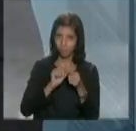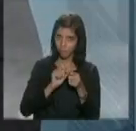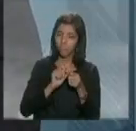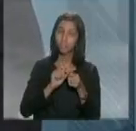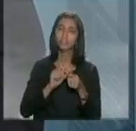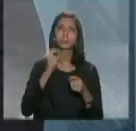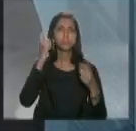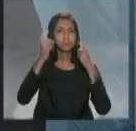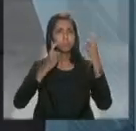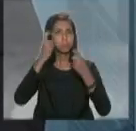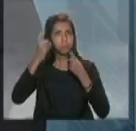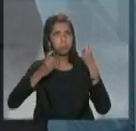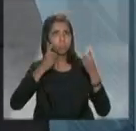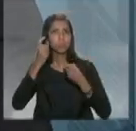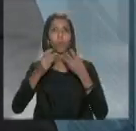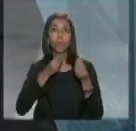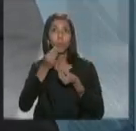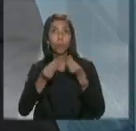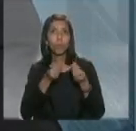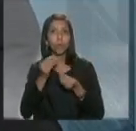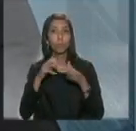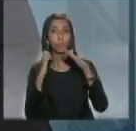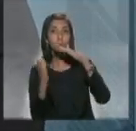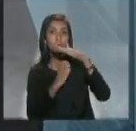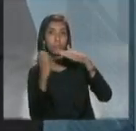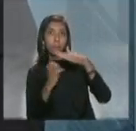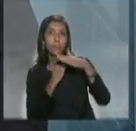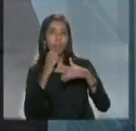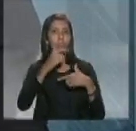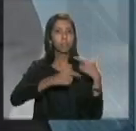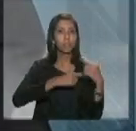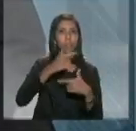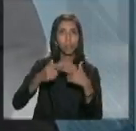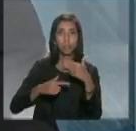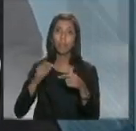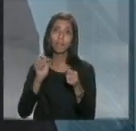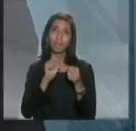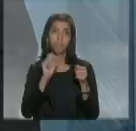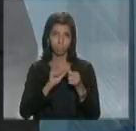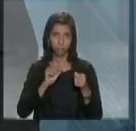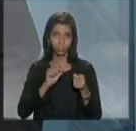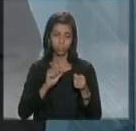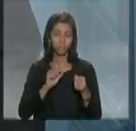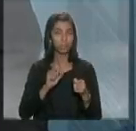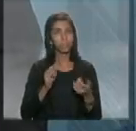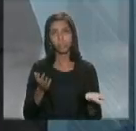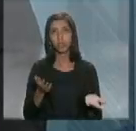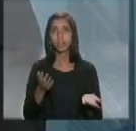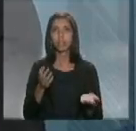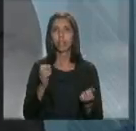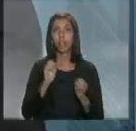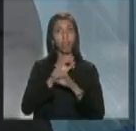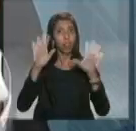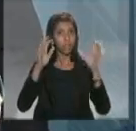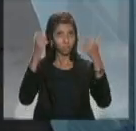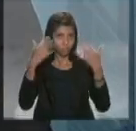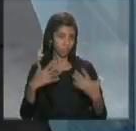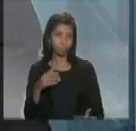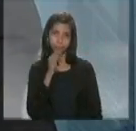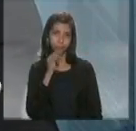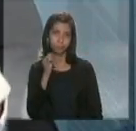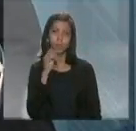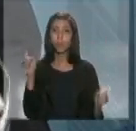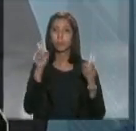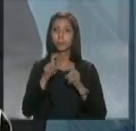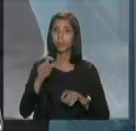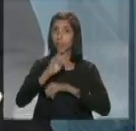adotados, eles se preocupam com a operação da empresa, que é o funcionamento da empresa. Então, vou deixar assim muito claro, você